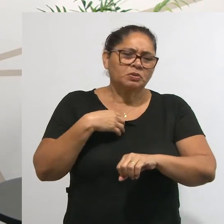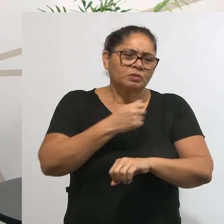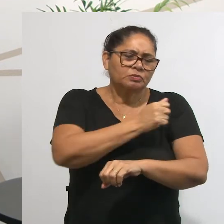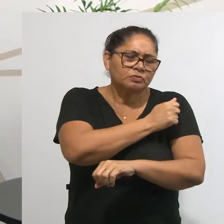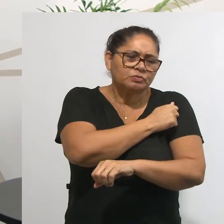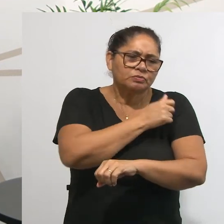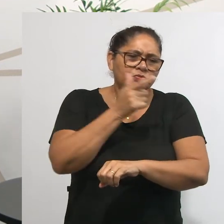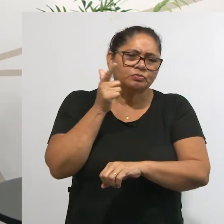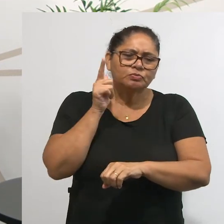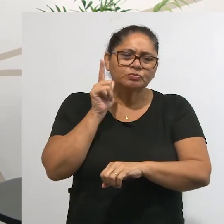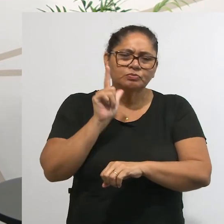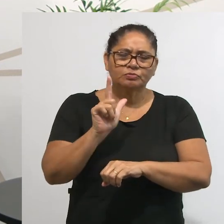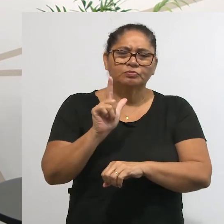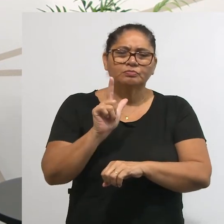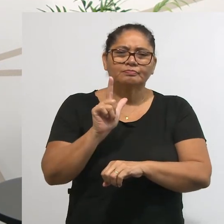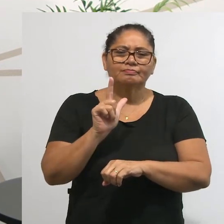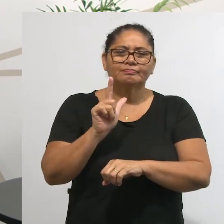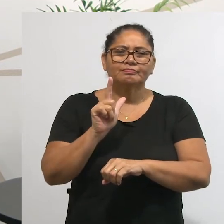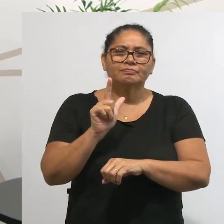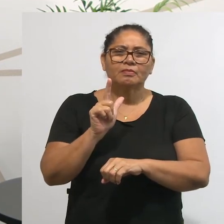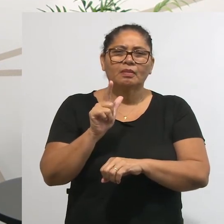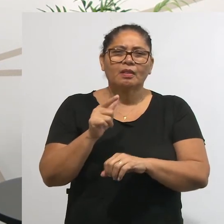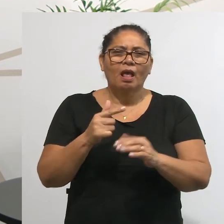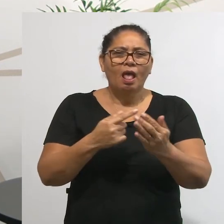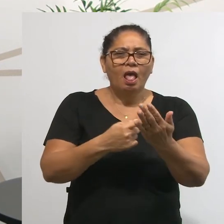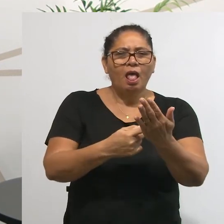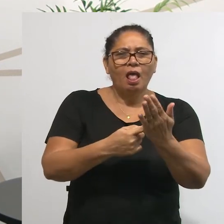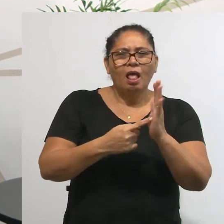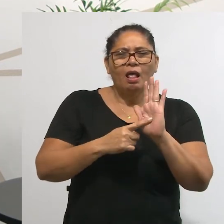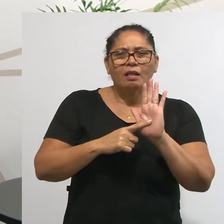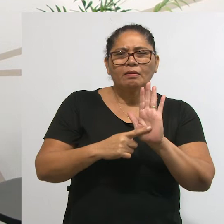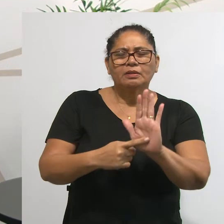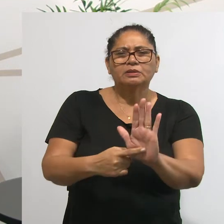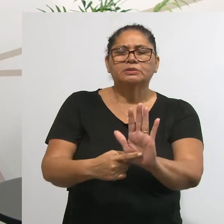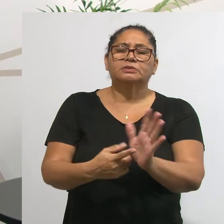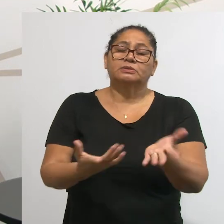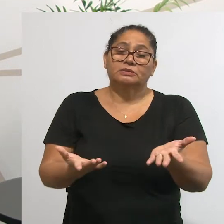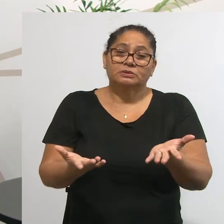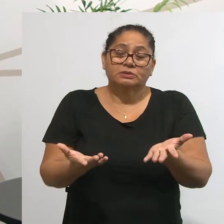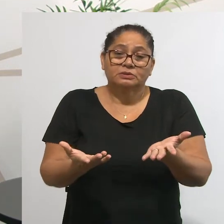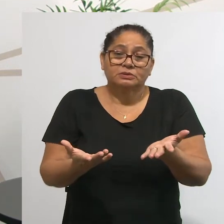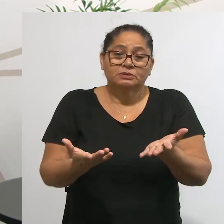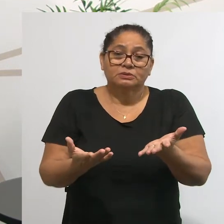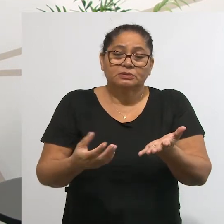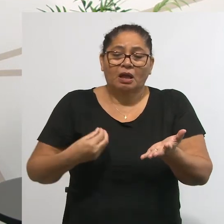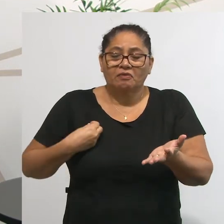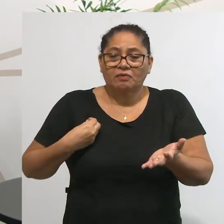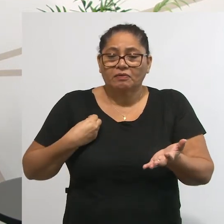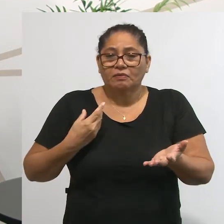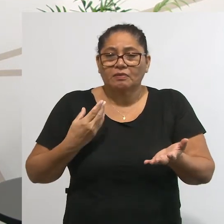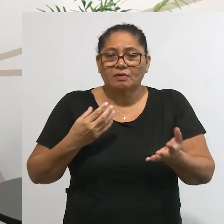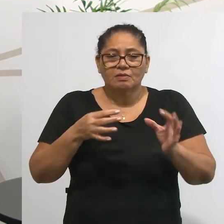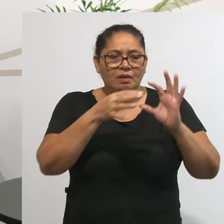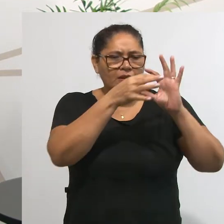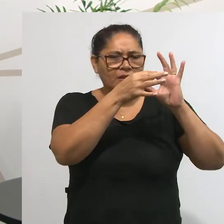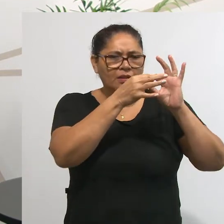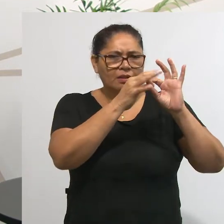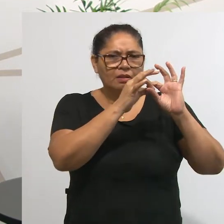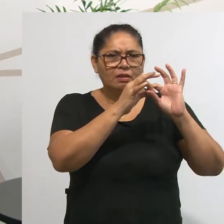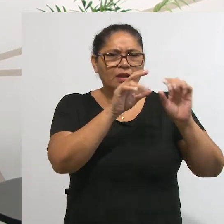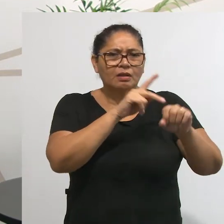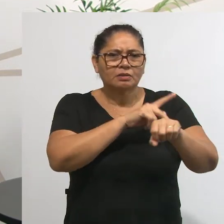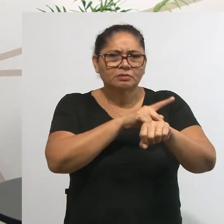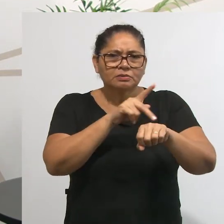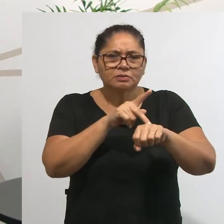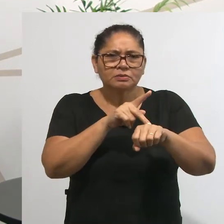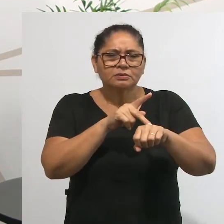que este aluno consiga ser mais participativo, que é a função do aluno na educação libertadora